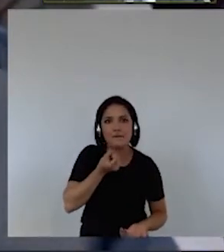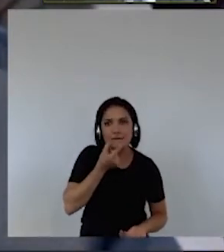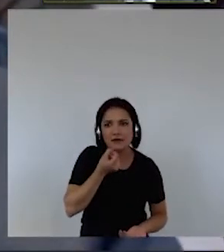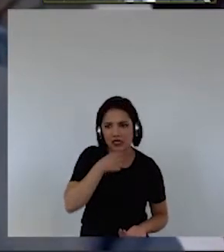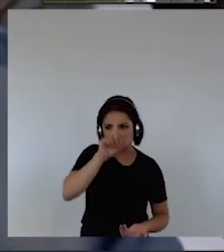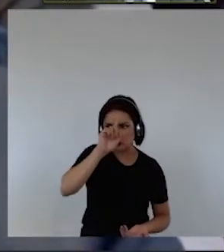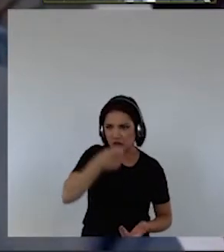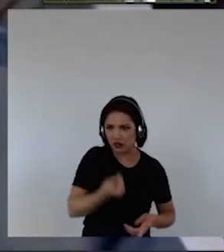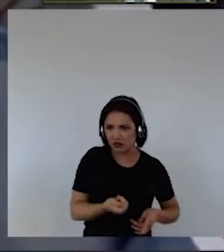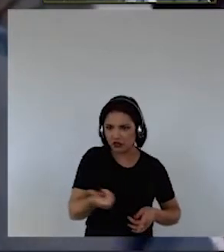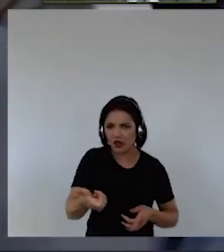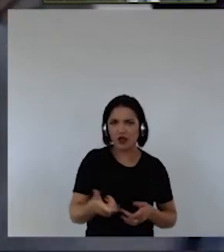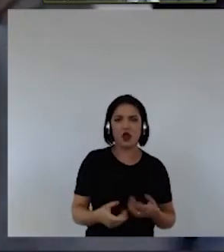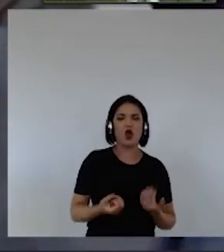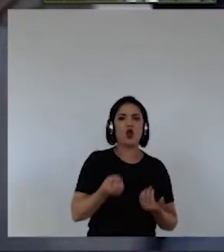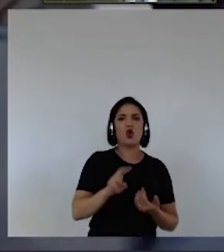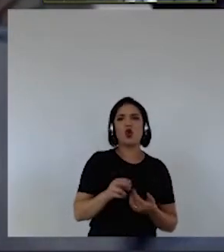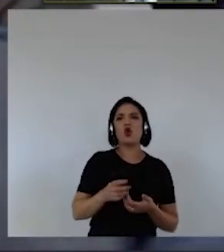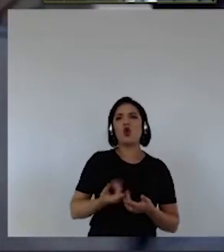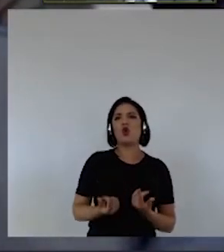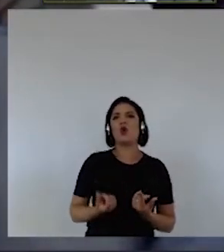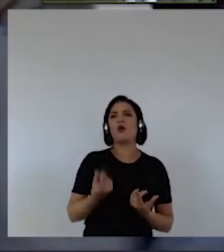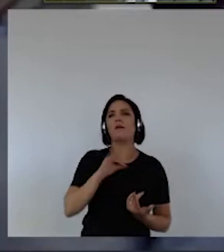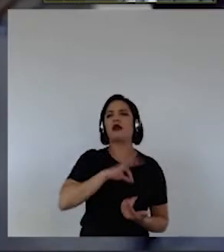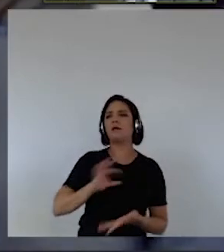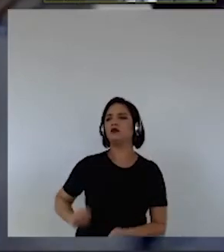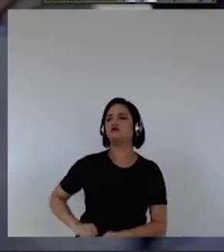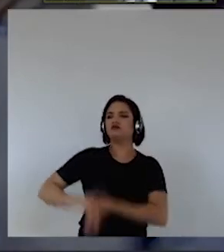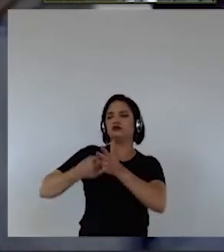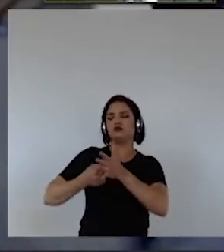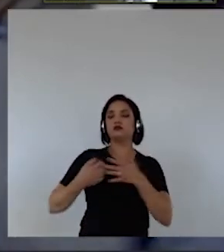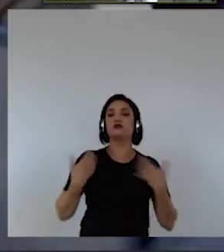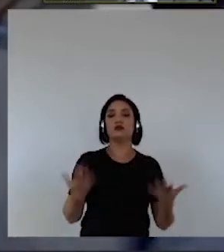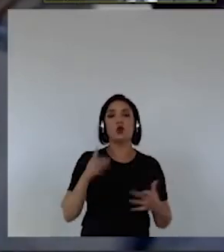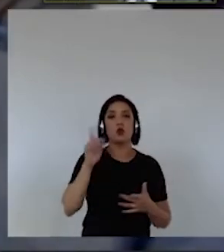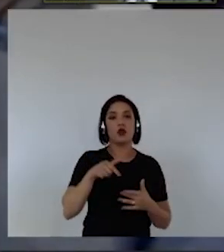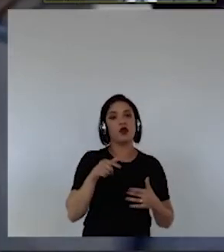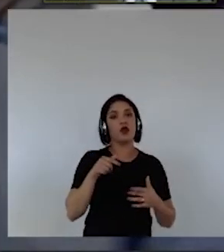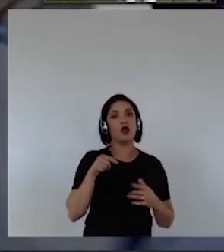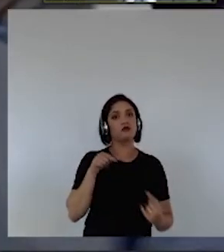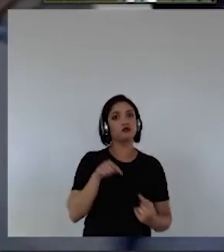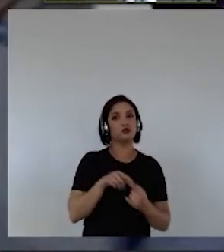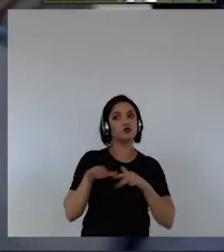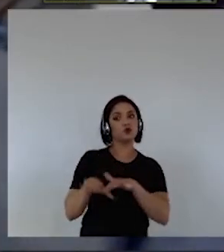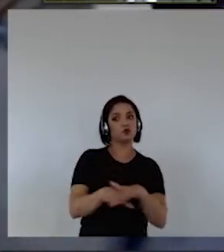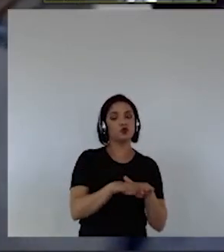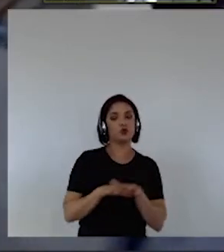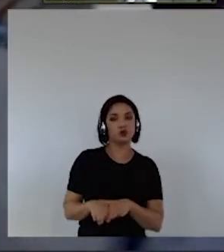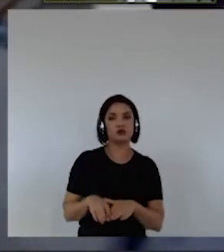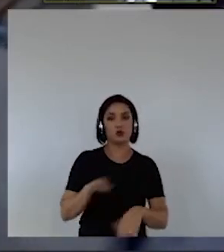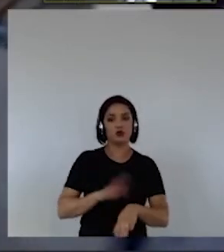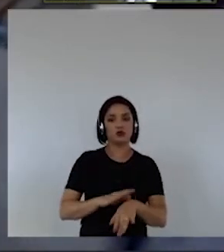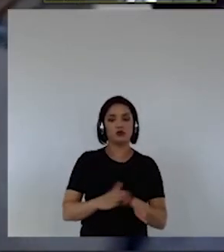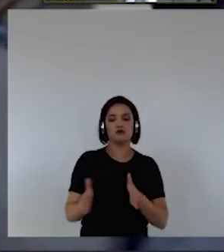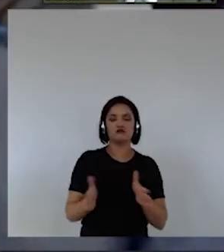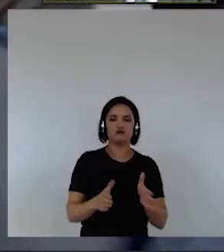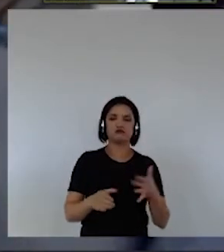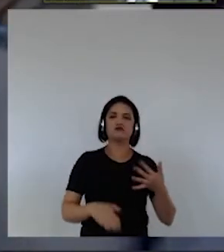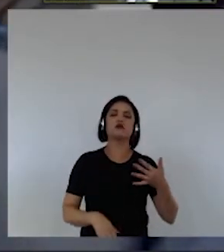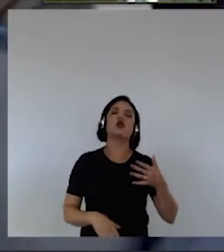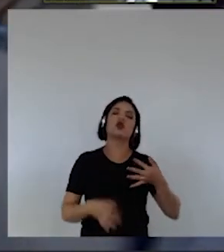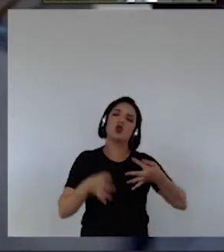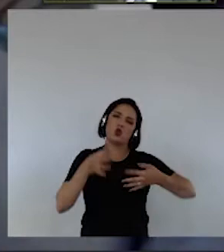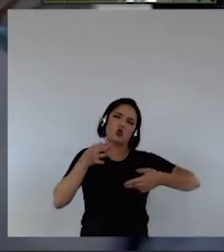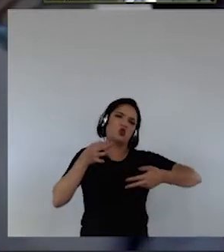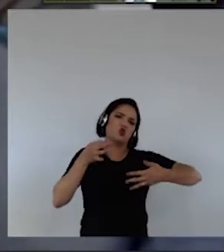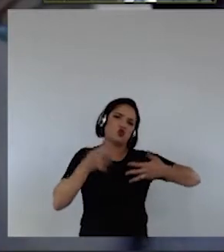suspende certos pagamentos, muito uma situação fática de equidade. Então, a curto prazo, o Poder Judiciário tende a não